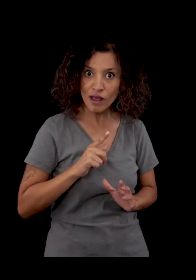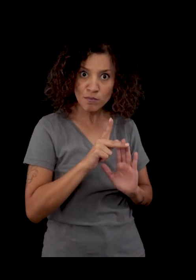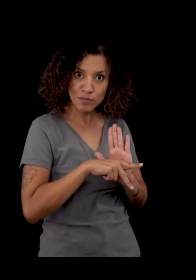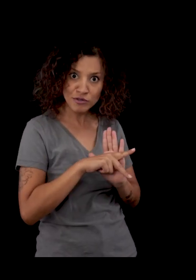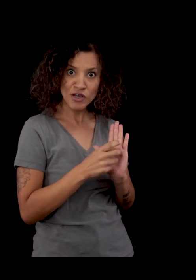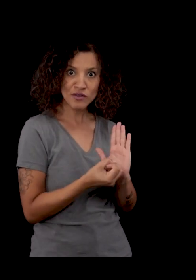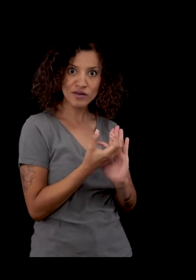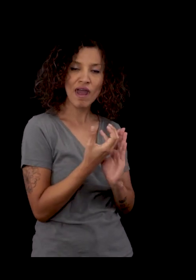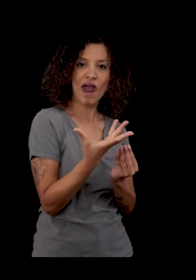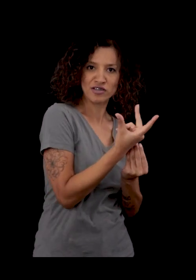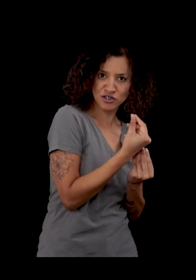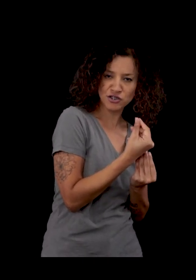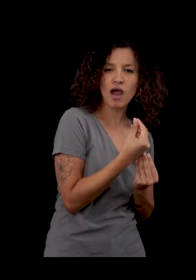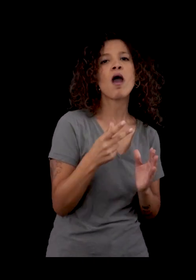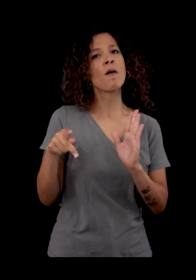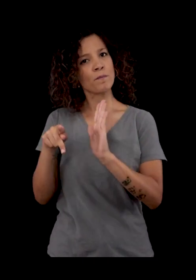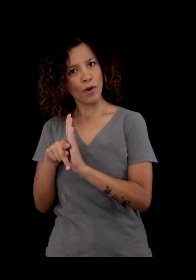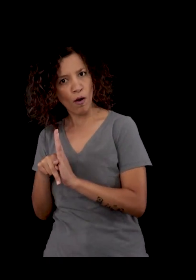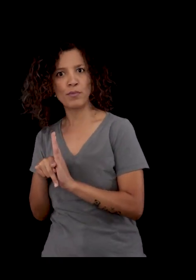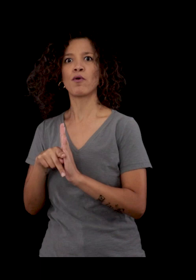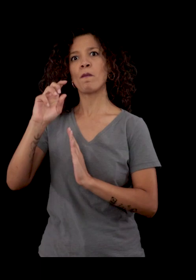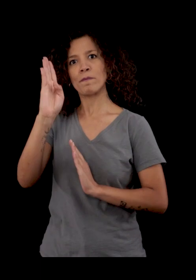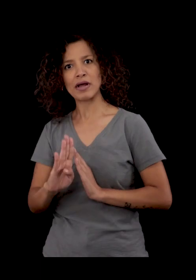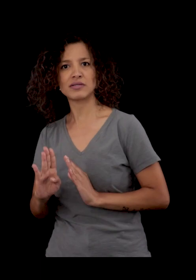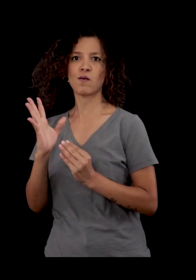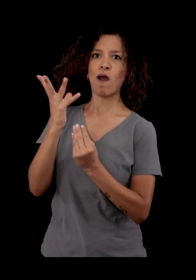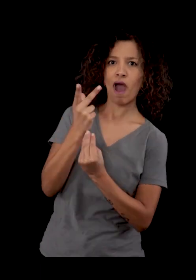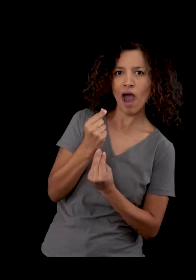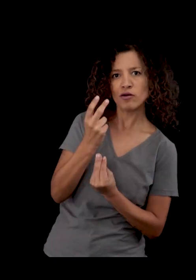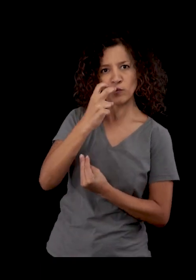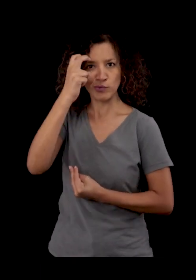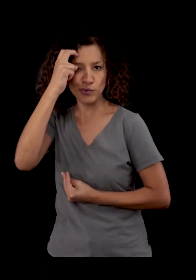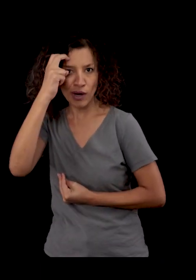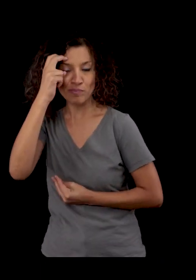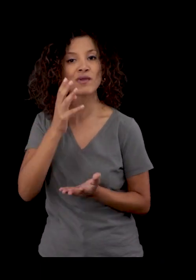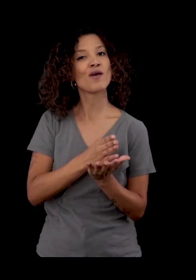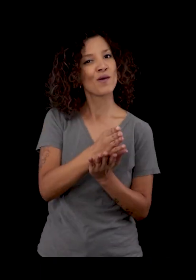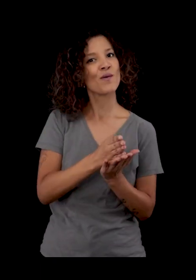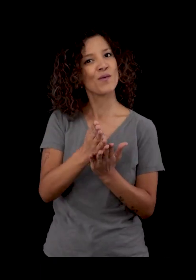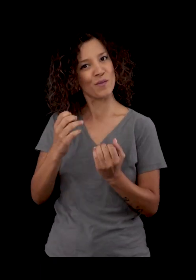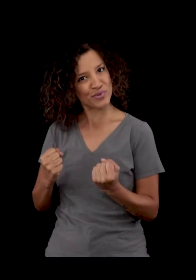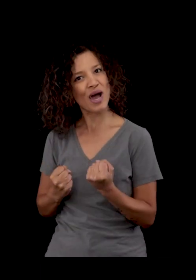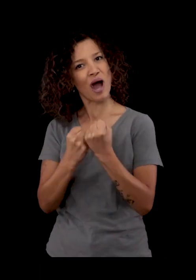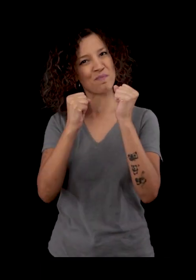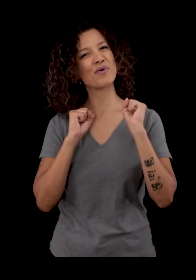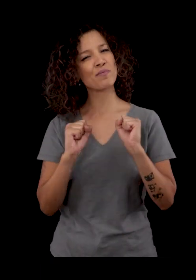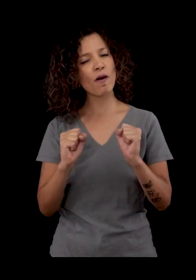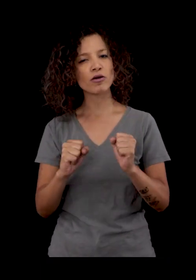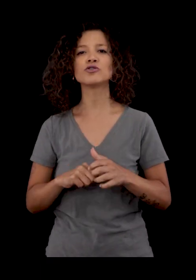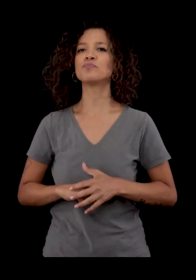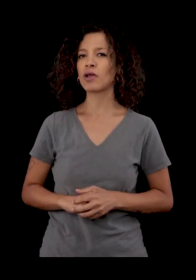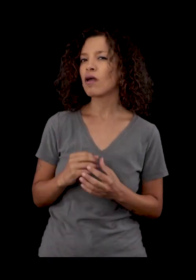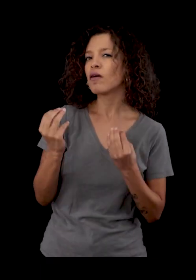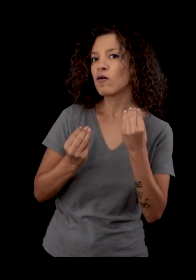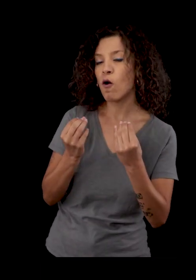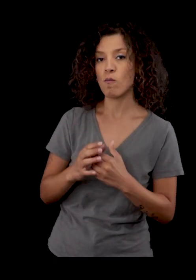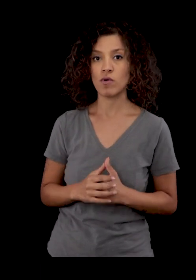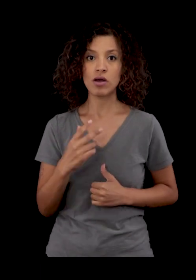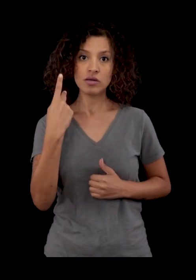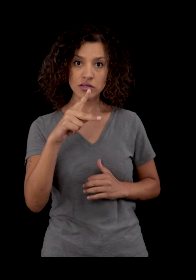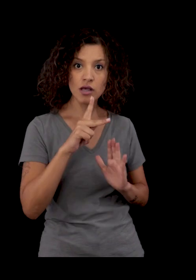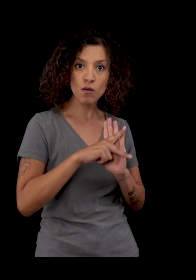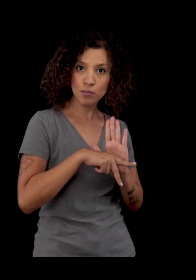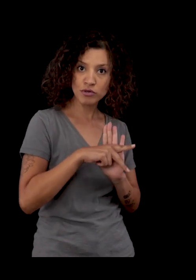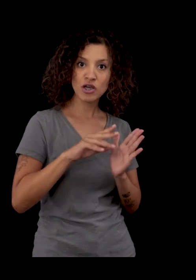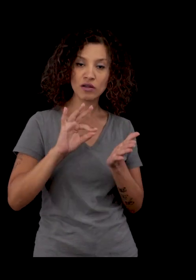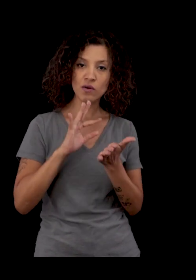que aborde arte ou cultura brasileiras? O Rumos pode apoiar sua jornada. O caminho é o seguinte: inscreva seu